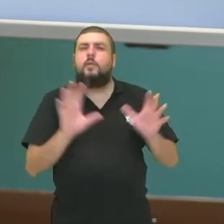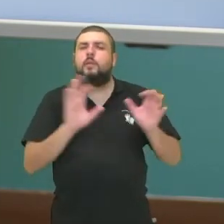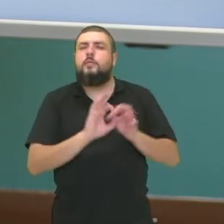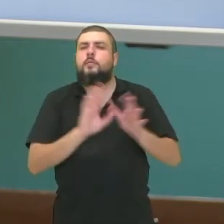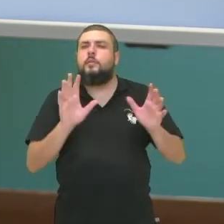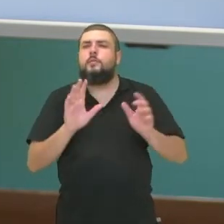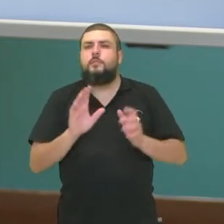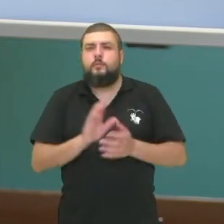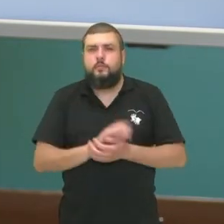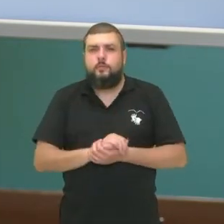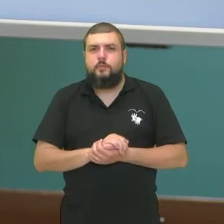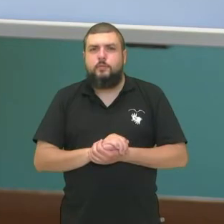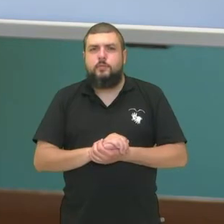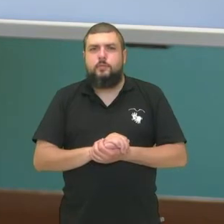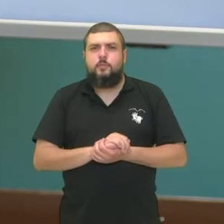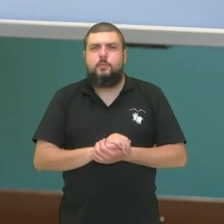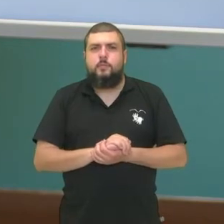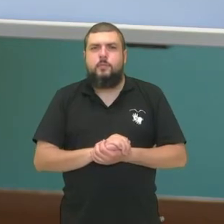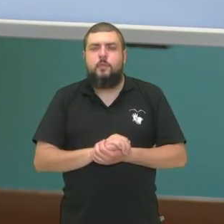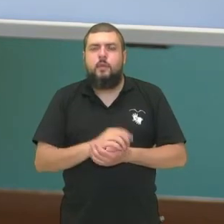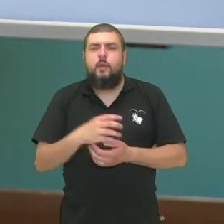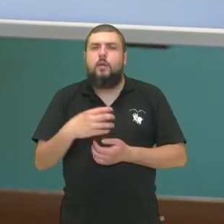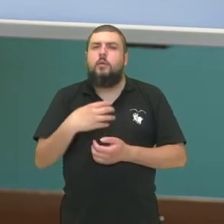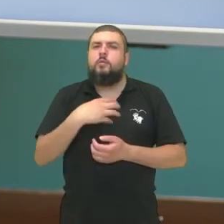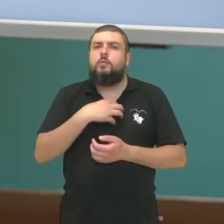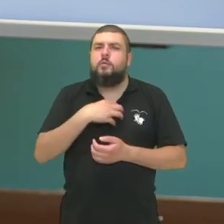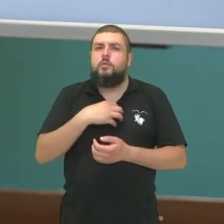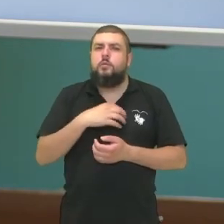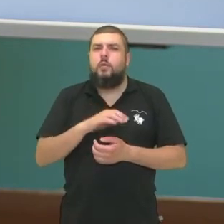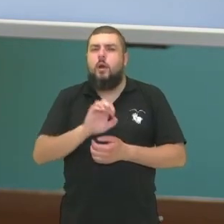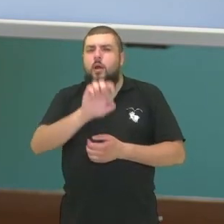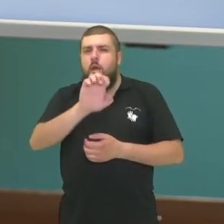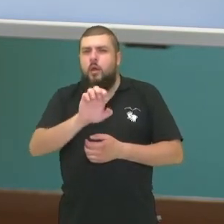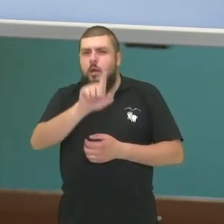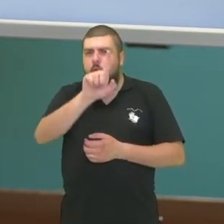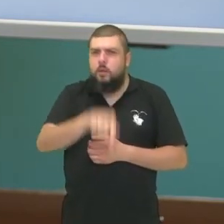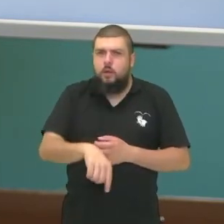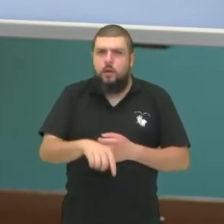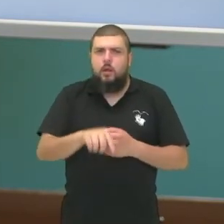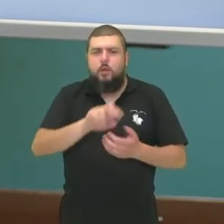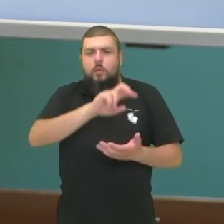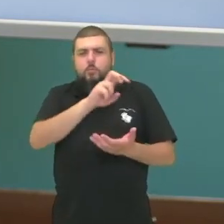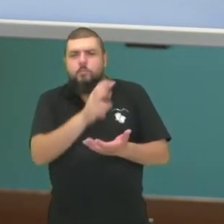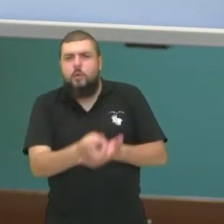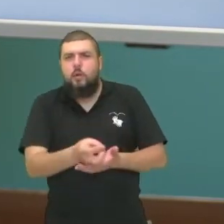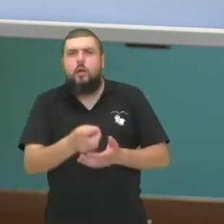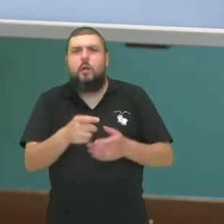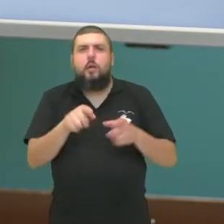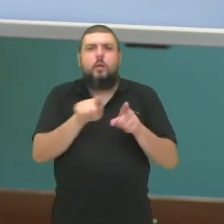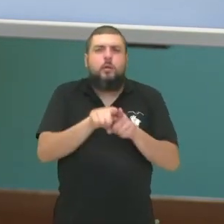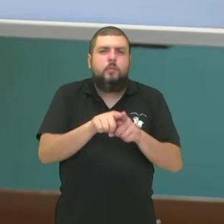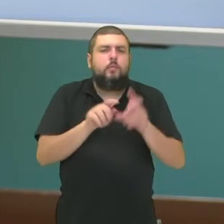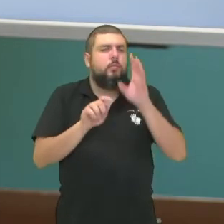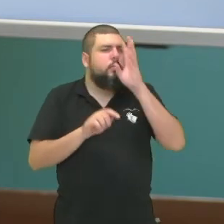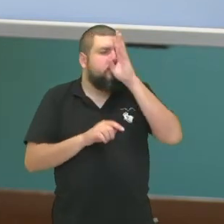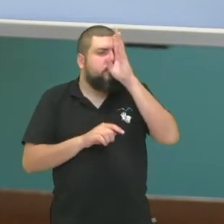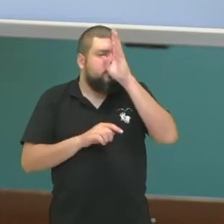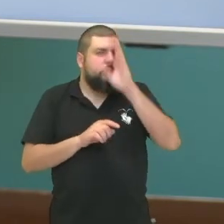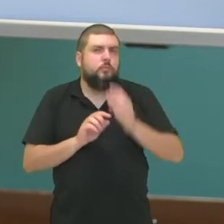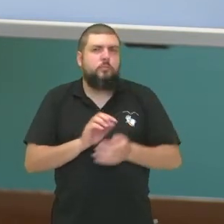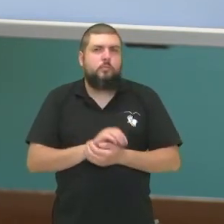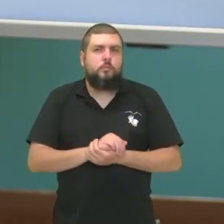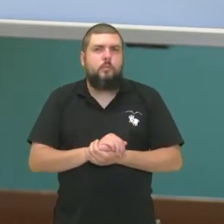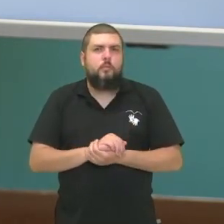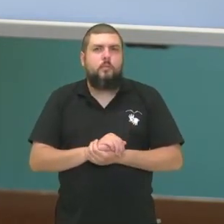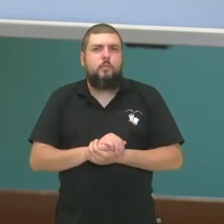estéticos. Esse estilo apropria-se de torções, contrações, quedas e improvisações. Qual é a diferença